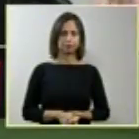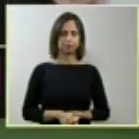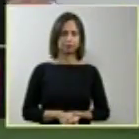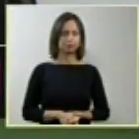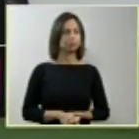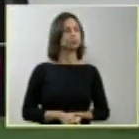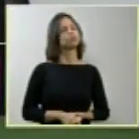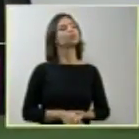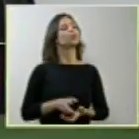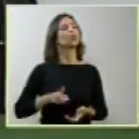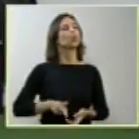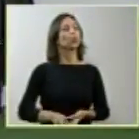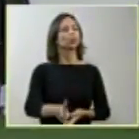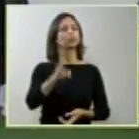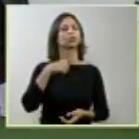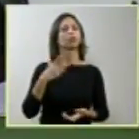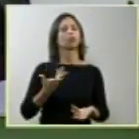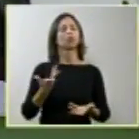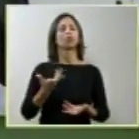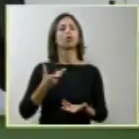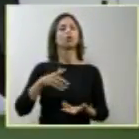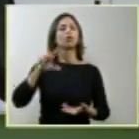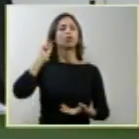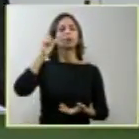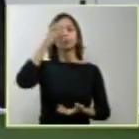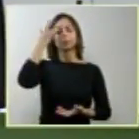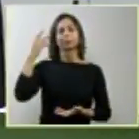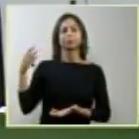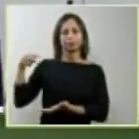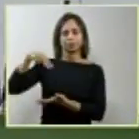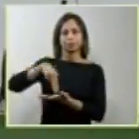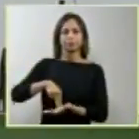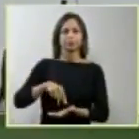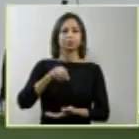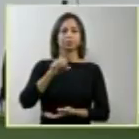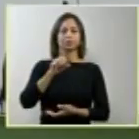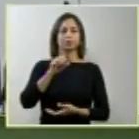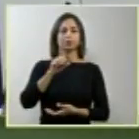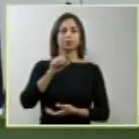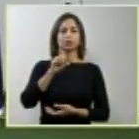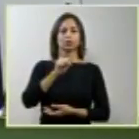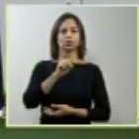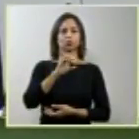Prosseguindo, ouçamos agora a Sociedade Brasileira de Genética